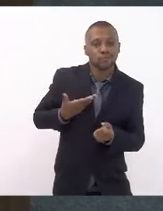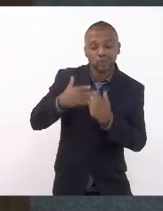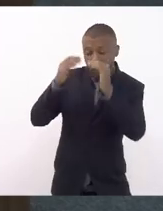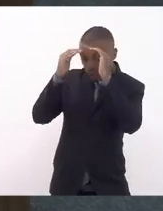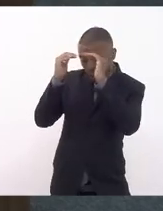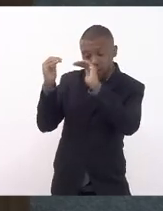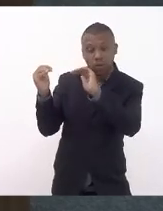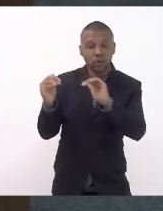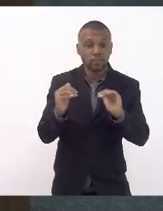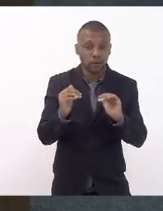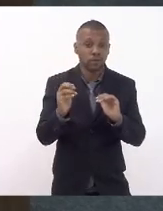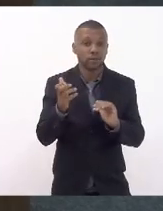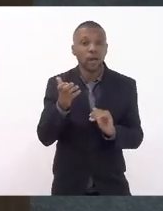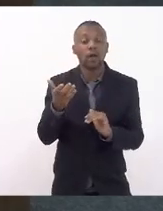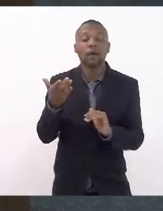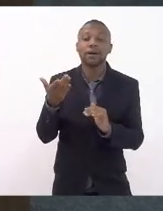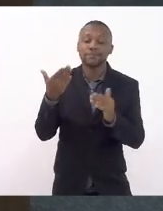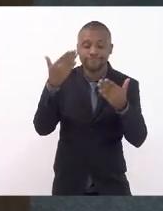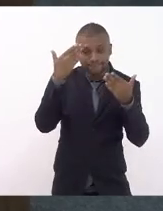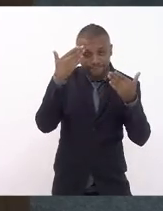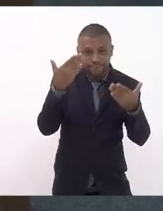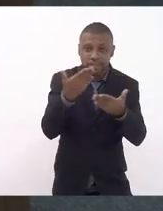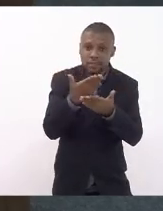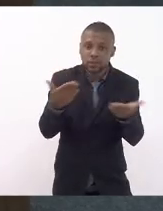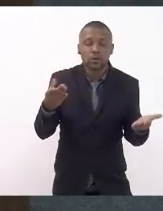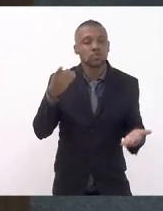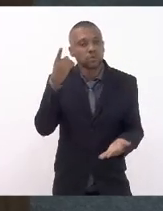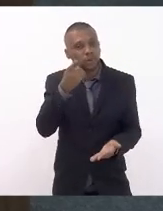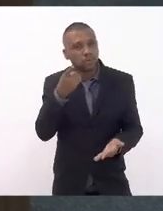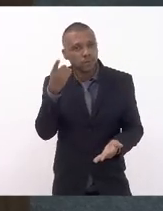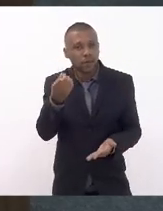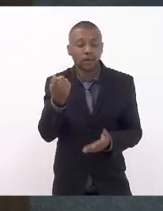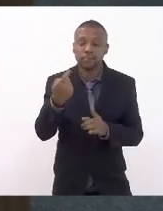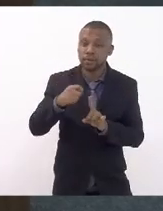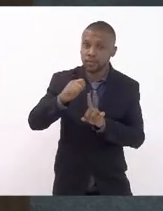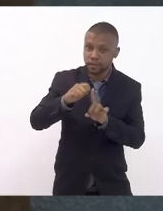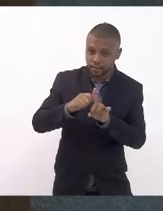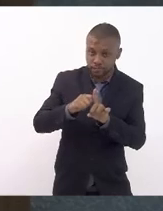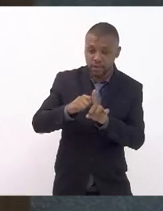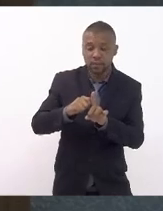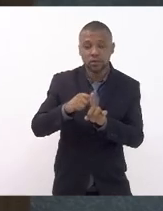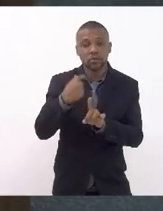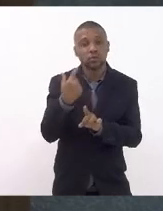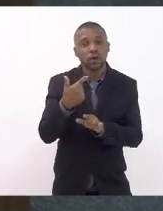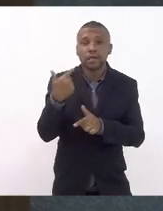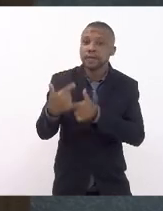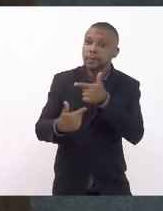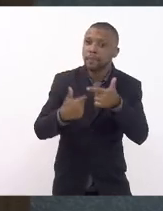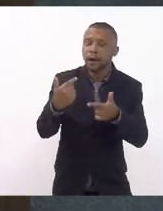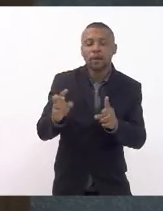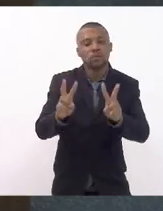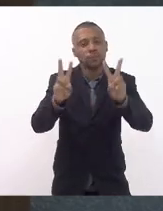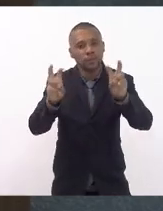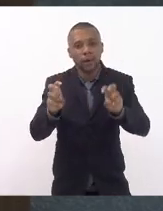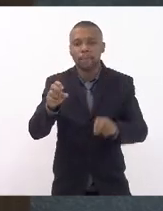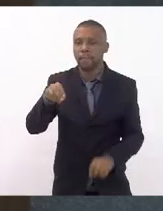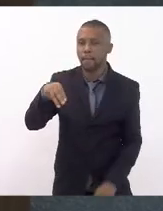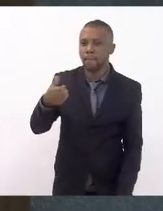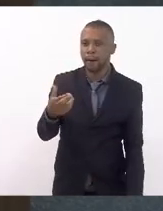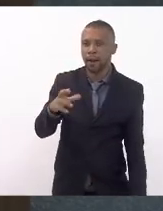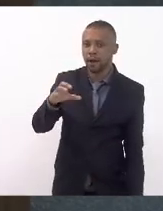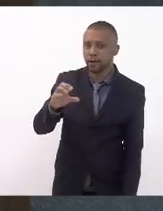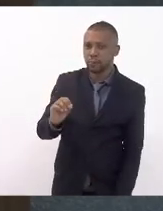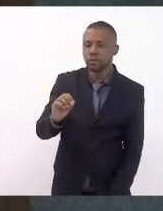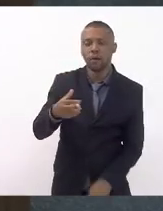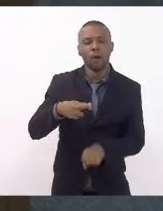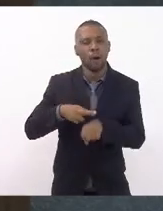e deputadas desta casa. A Unali traz essa mensagem. Esse mês a gente trabalha o Março Roxo, como eu coloquei aqui,